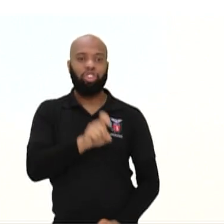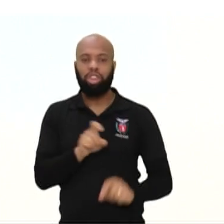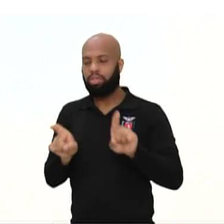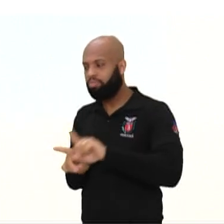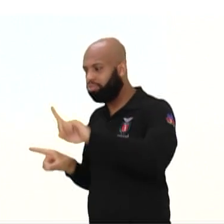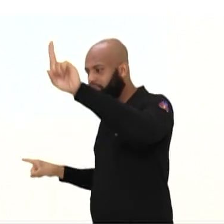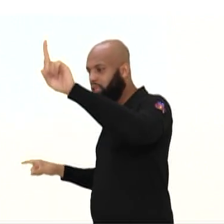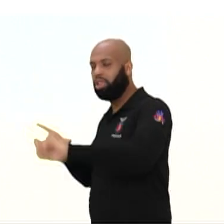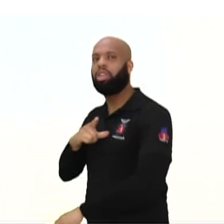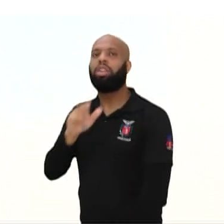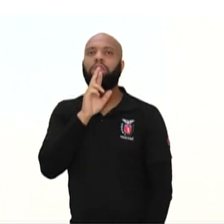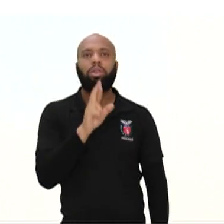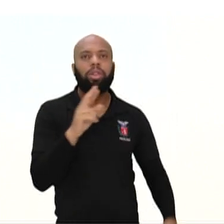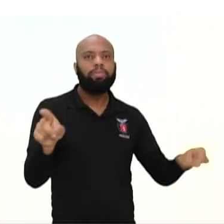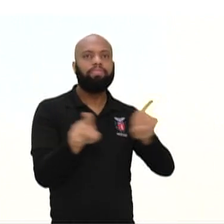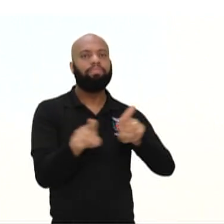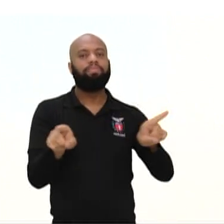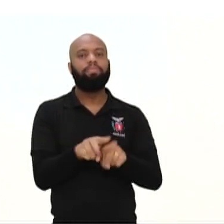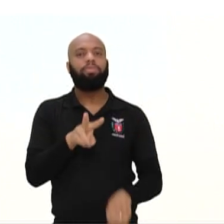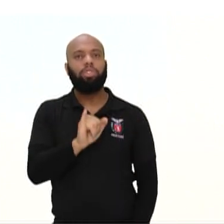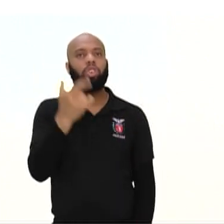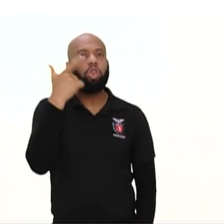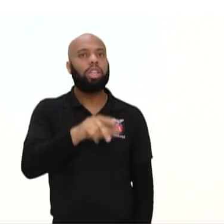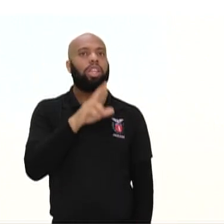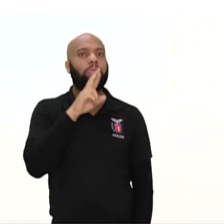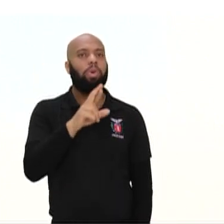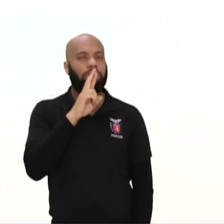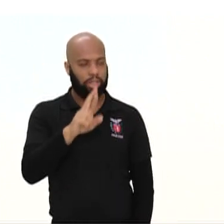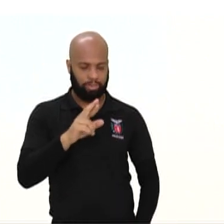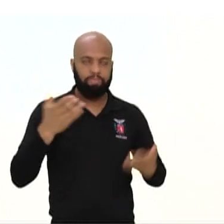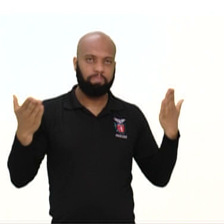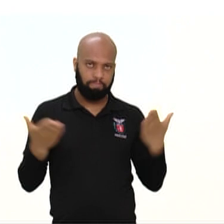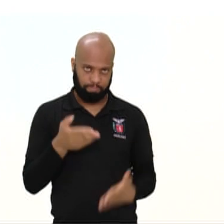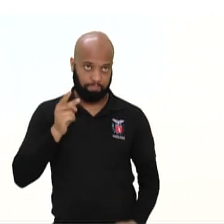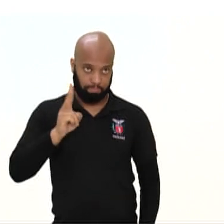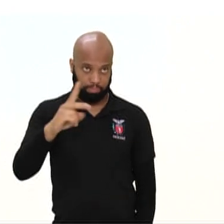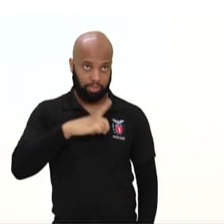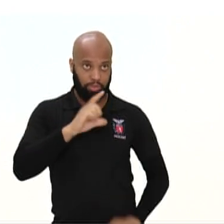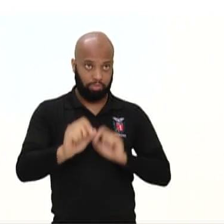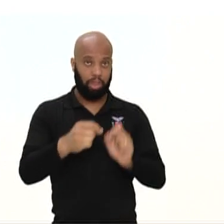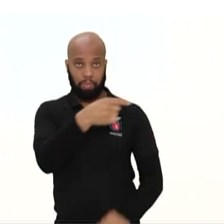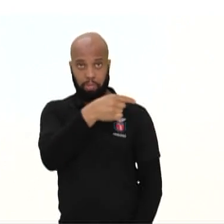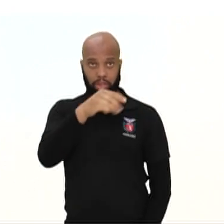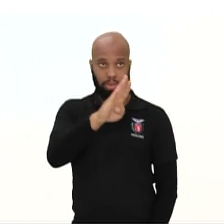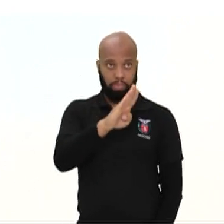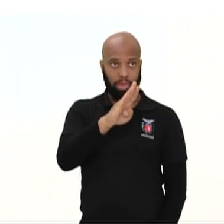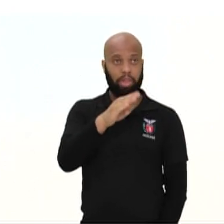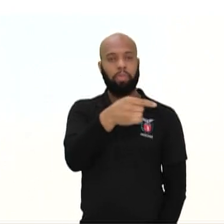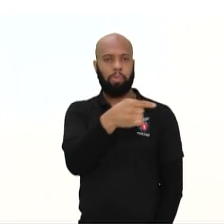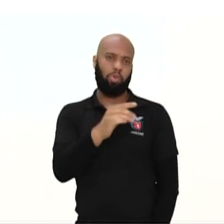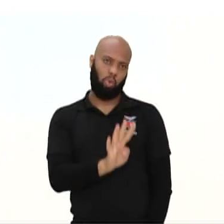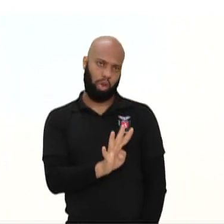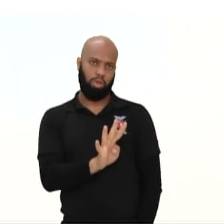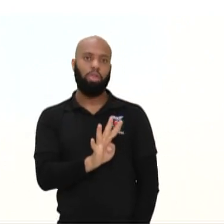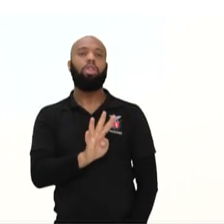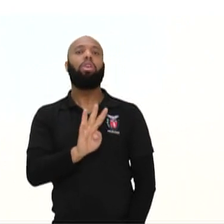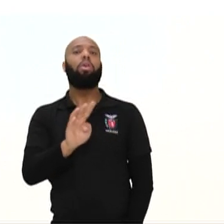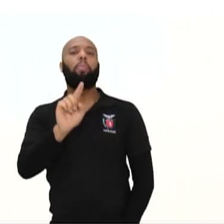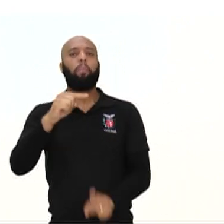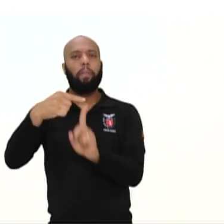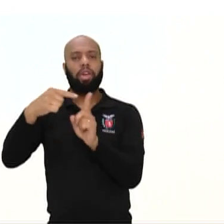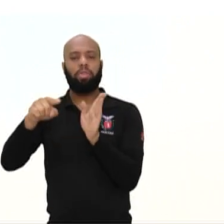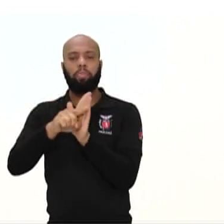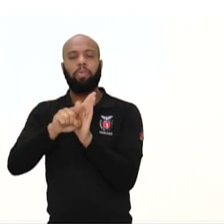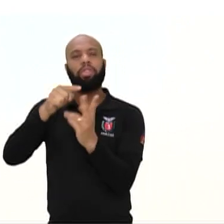fórmula resolutiva, a fórmula que resolve a equação de grau 2. Então, menos b, menos 4. Mais ou menos,